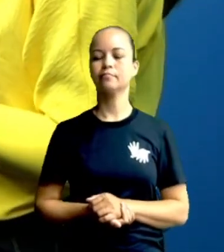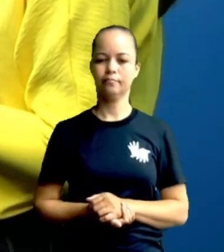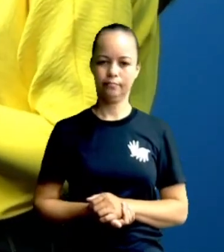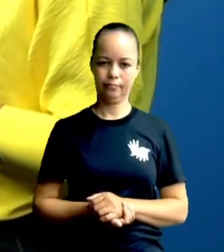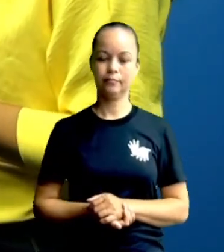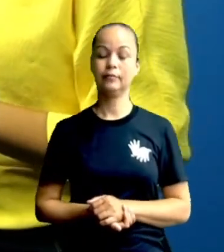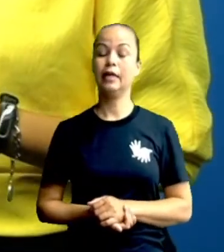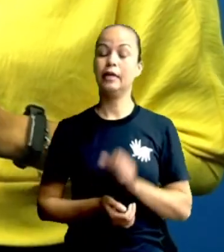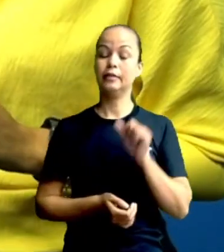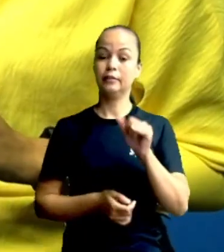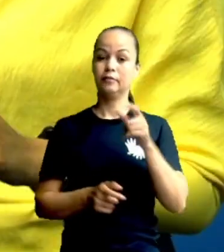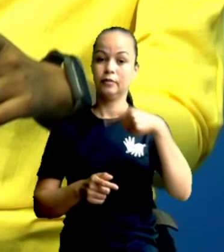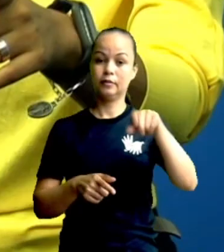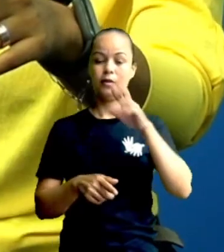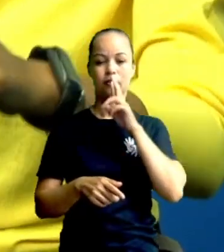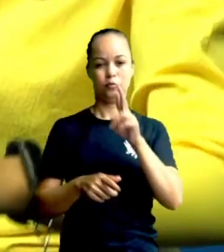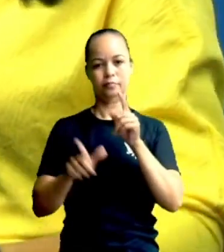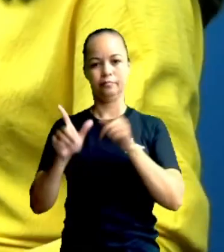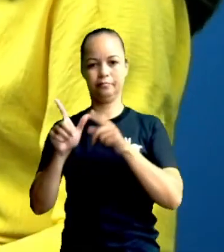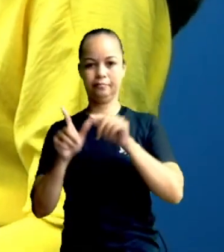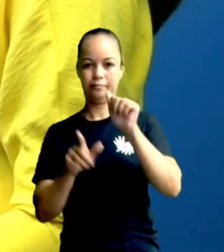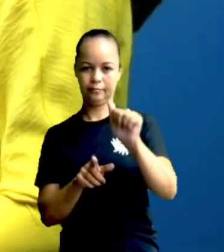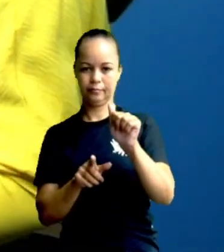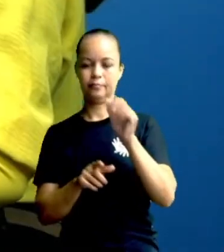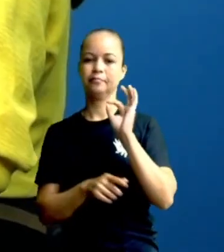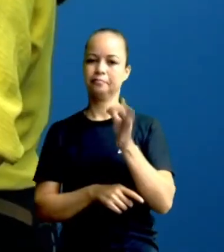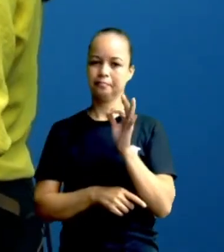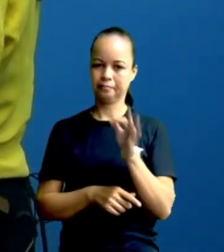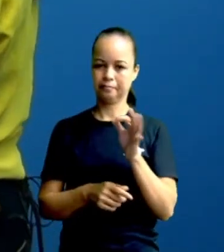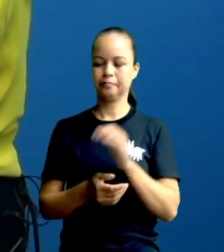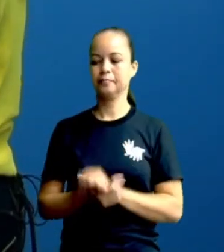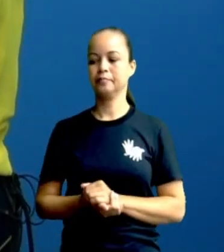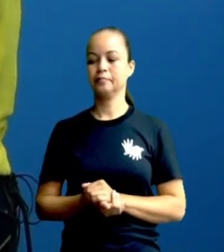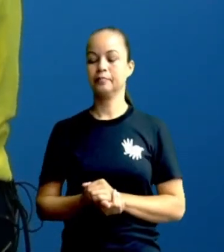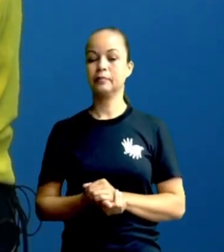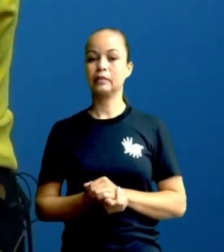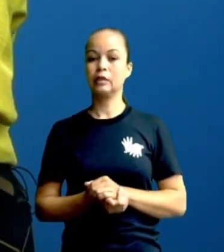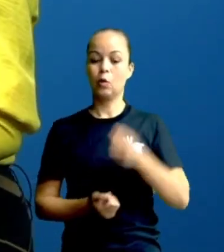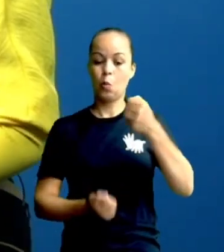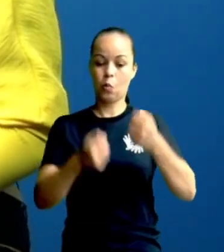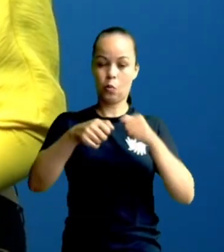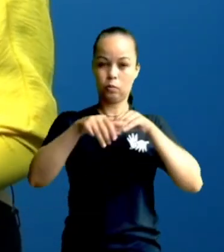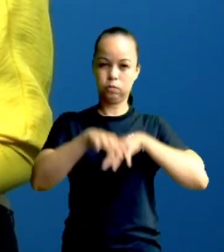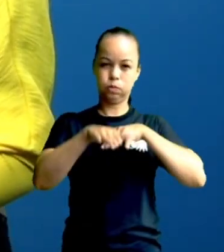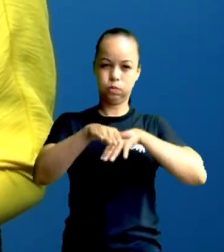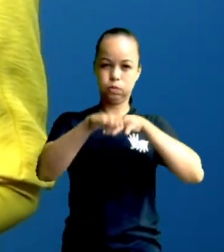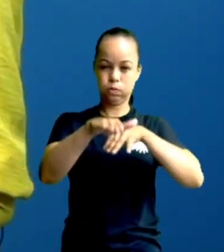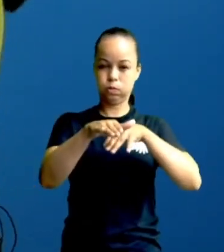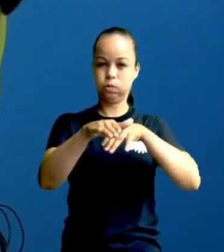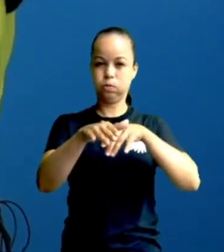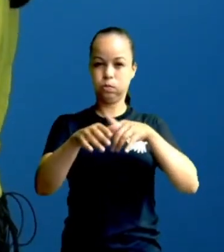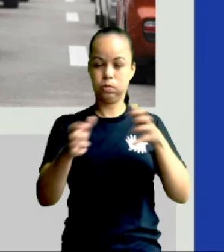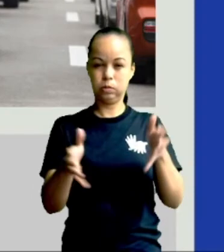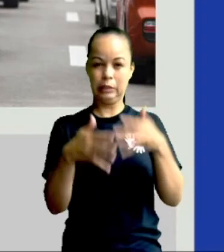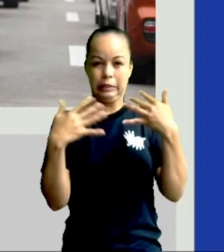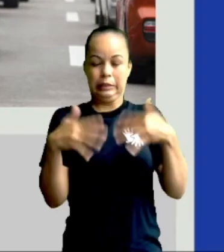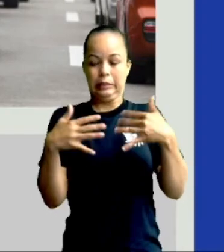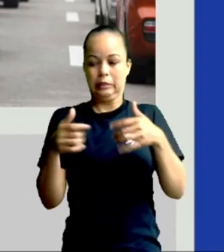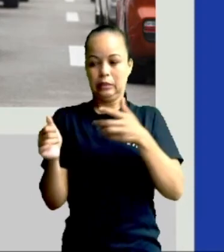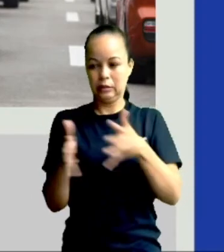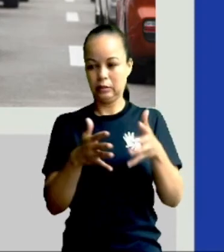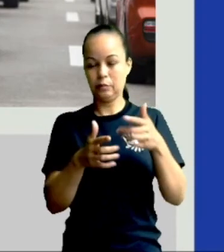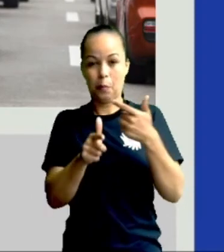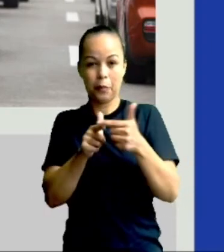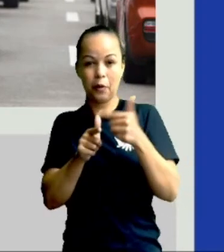Sim, se você respondeu letra A, está correto. O trânsito influencia no meio ambiente através desses impactos,